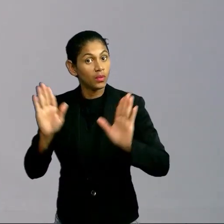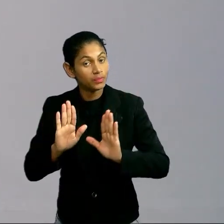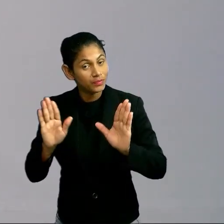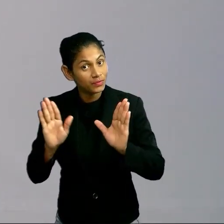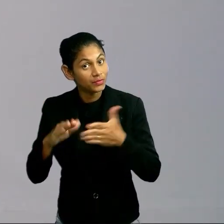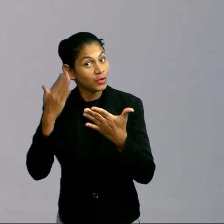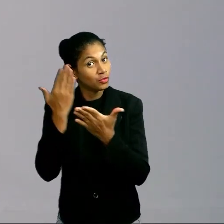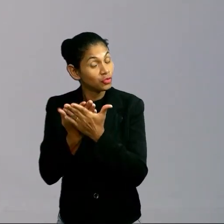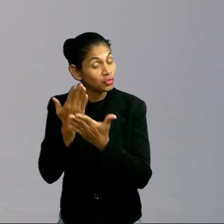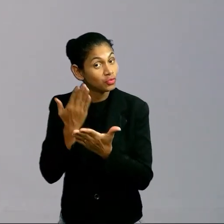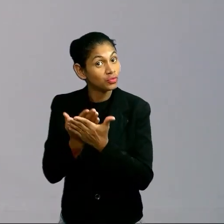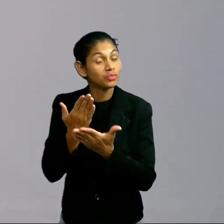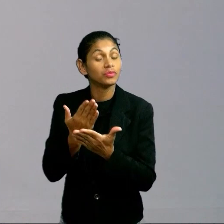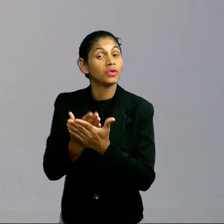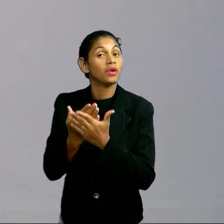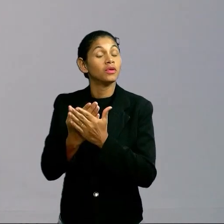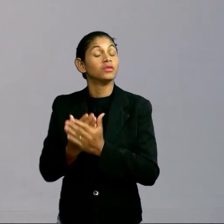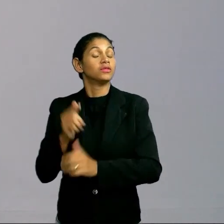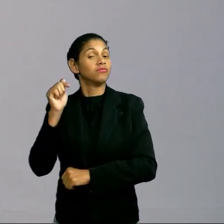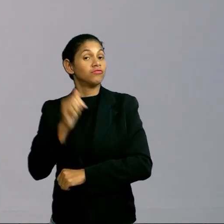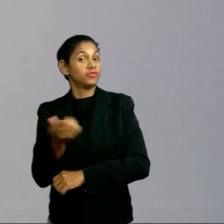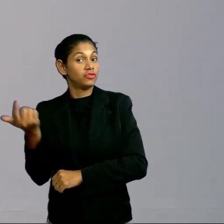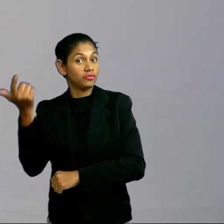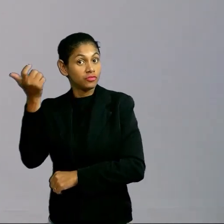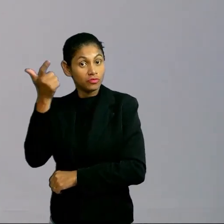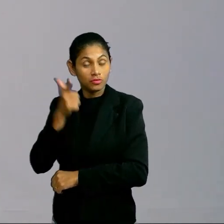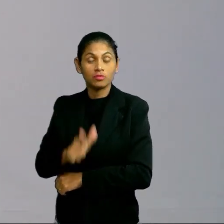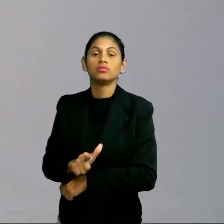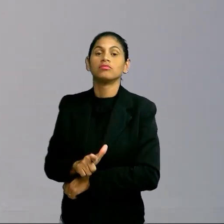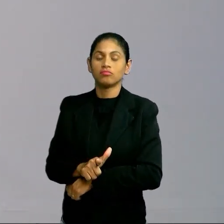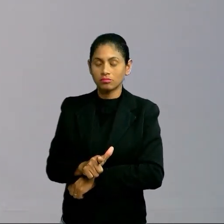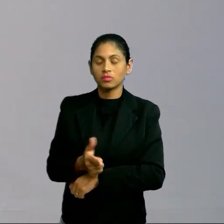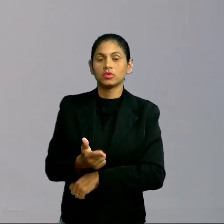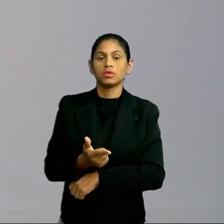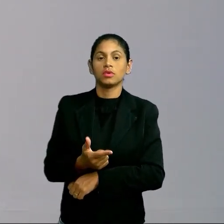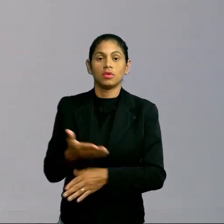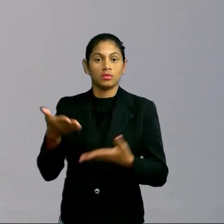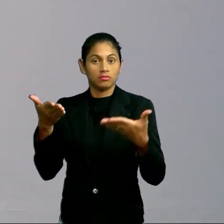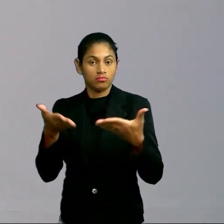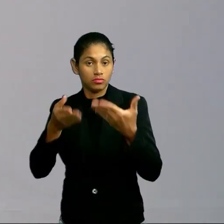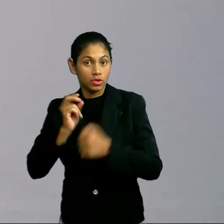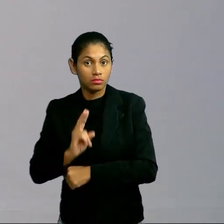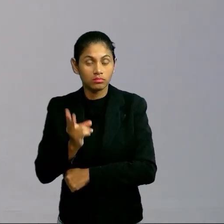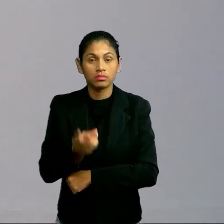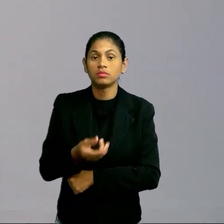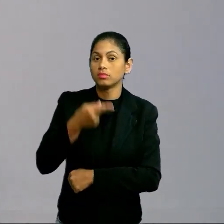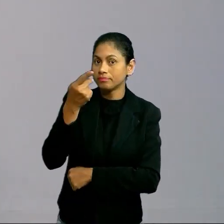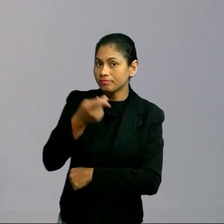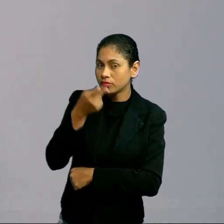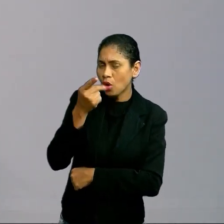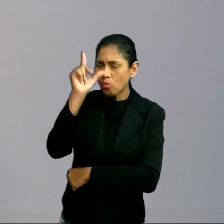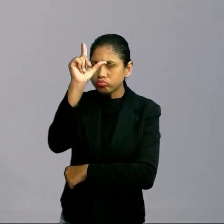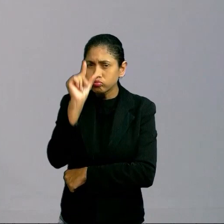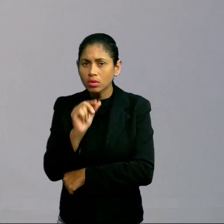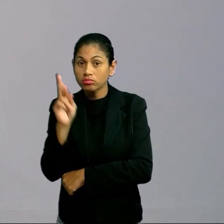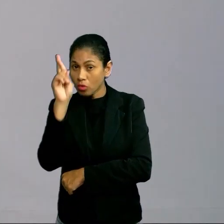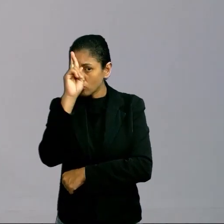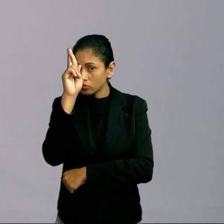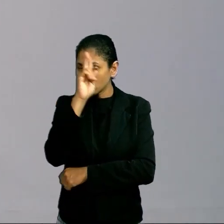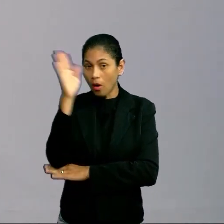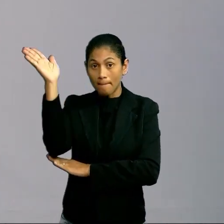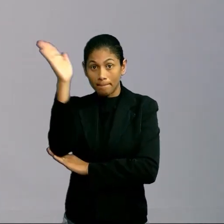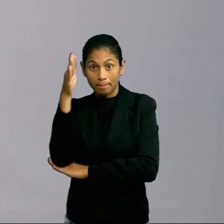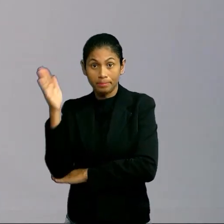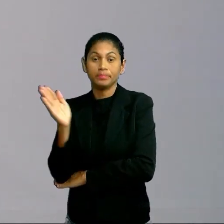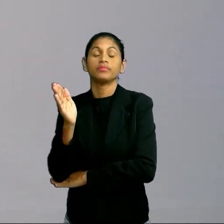Olá, queridos estudantes, olha aqui a gente de novo e hoje nós vamos continuar falando, um pouquinho da história do Brasil.